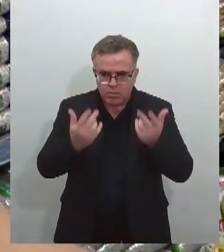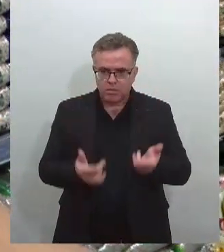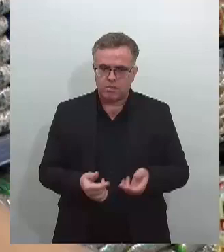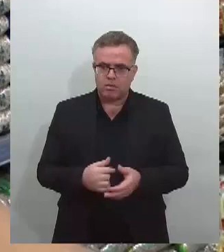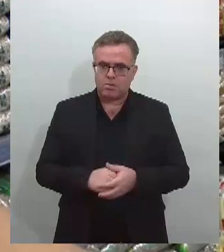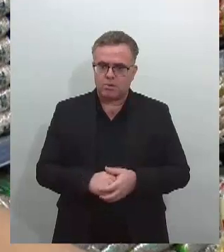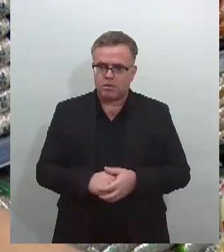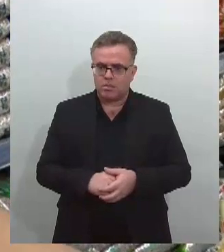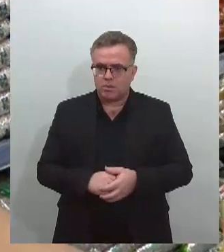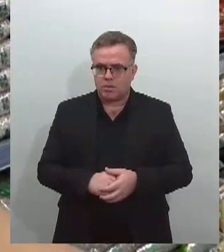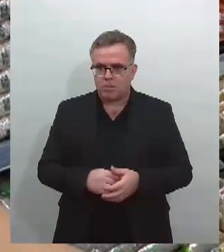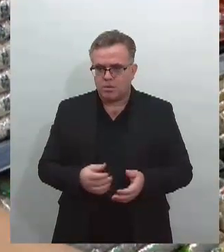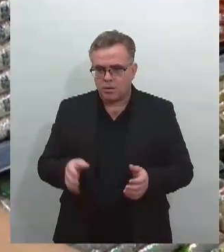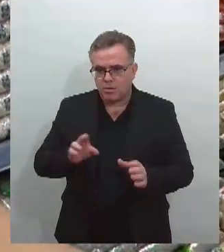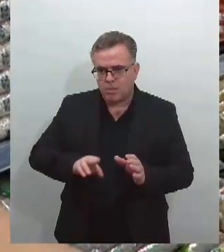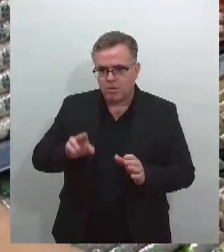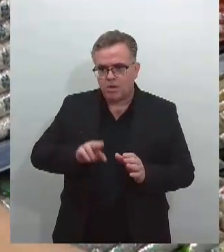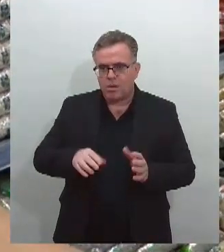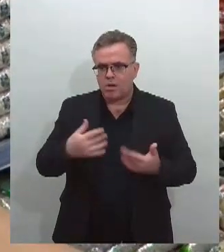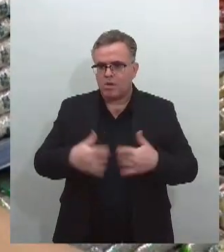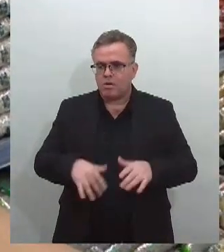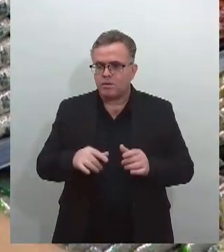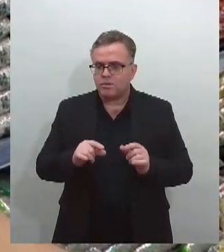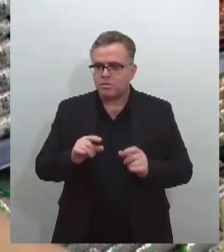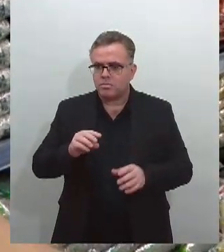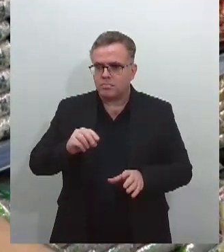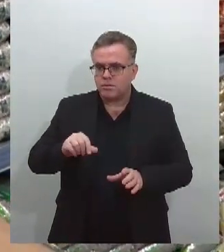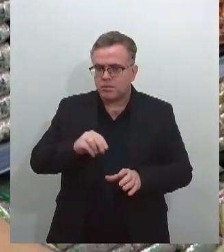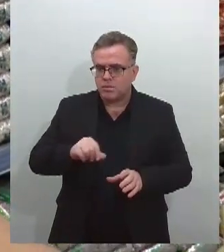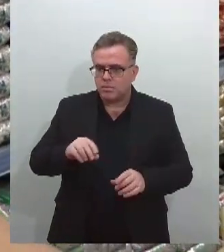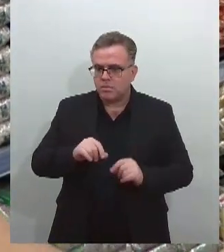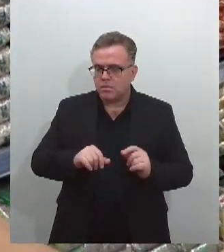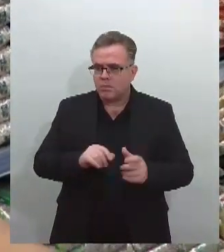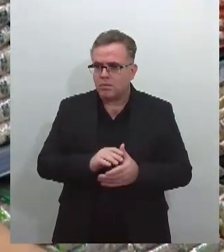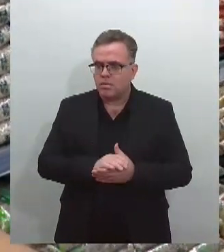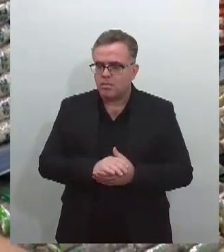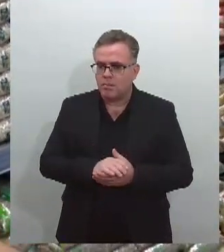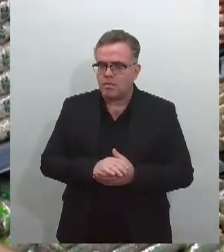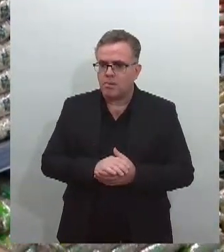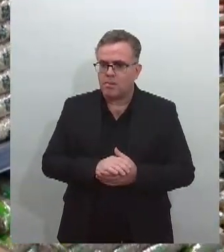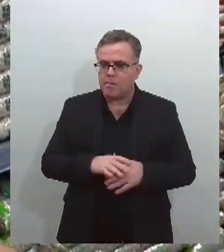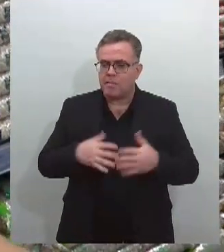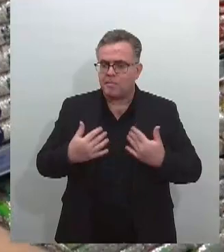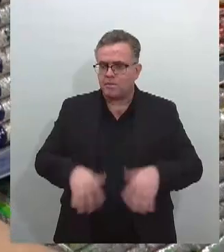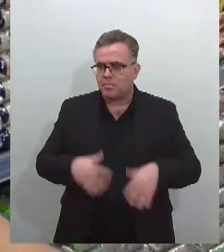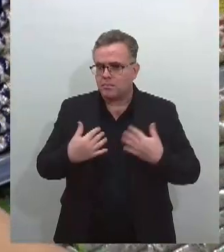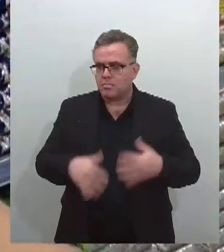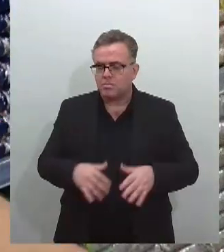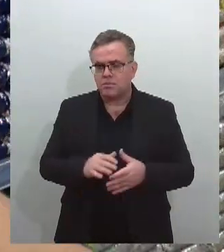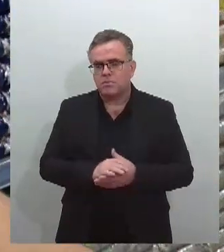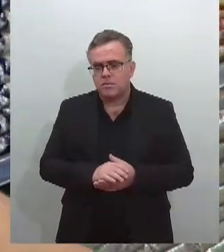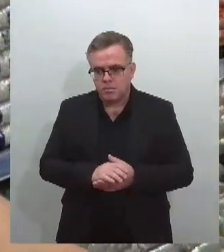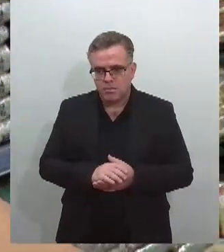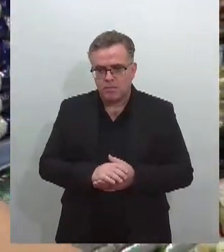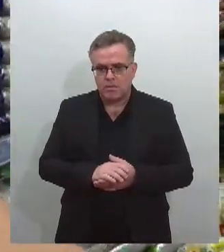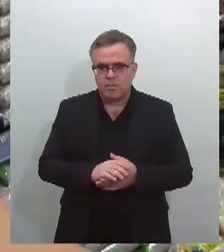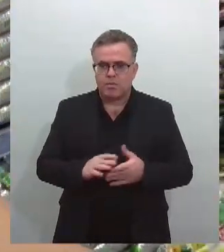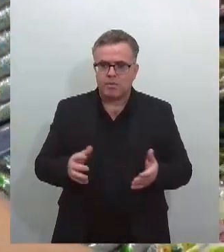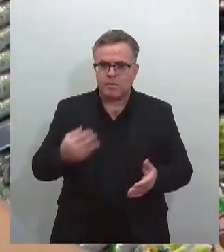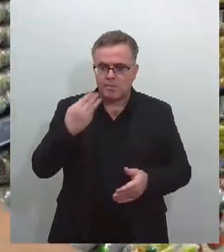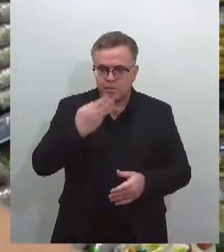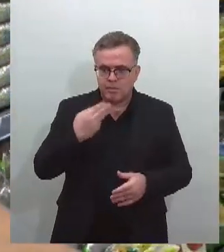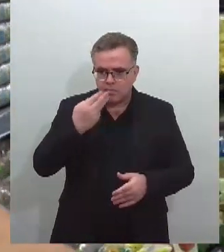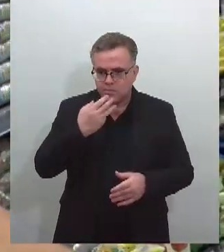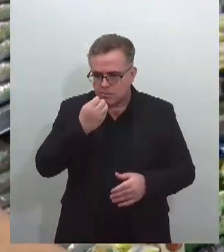que é bem, bem carregado, refinado. Porque doce é bom demais. A